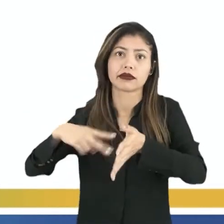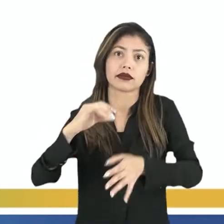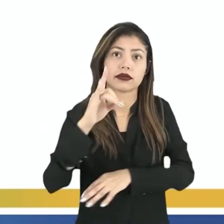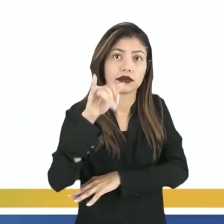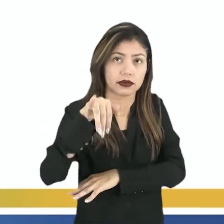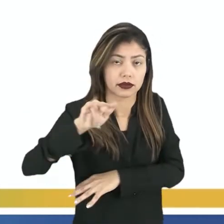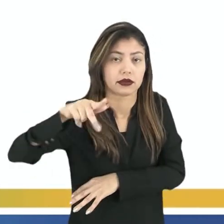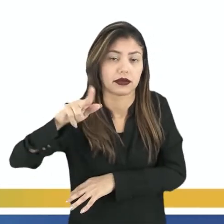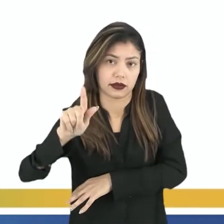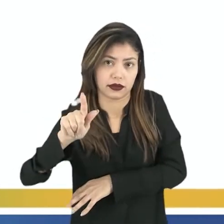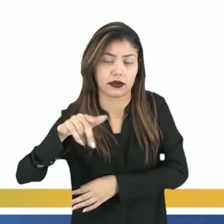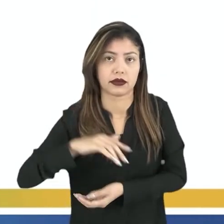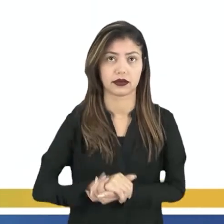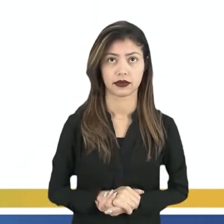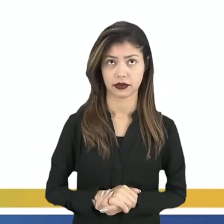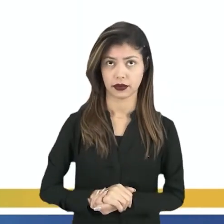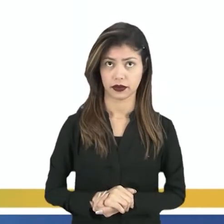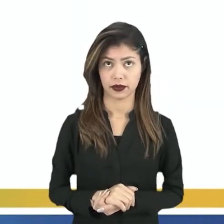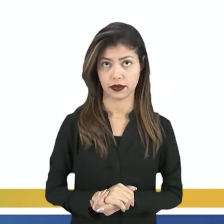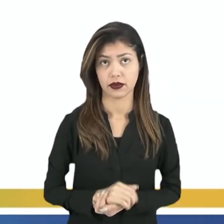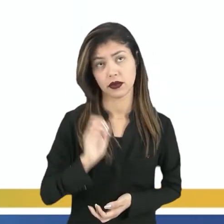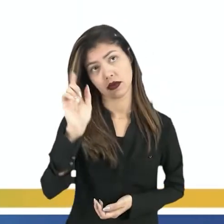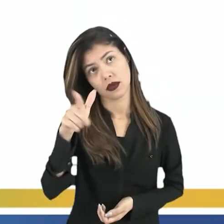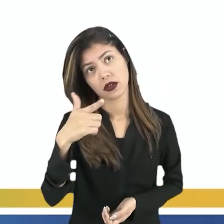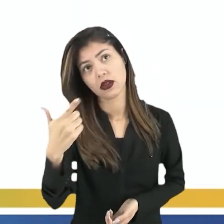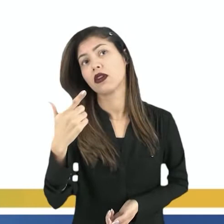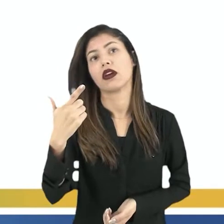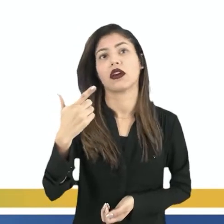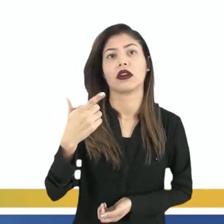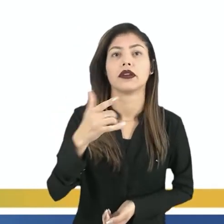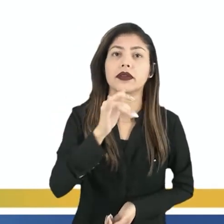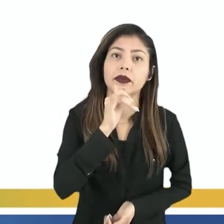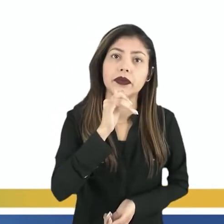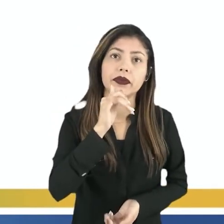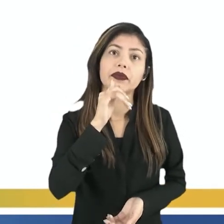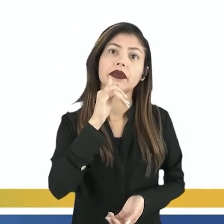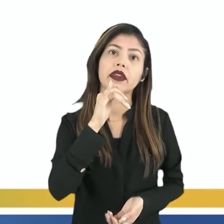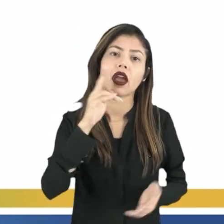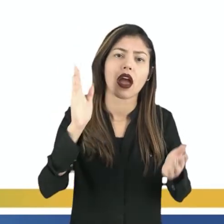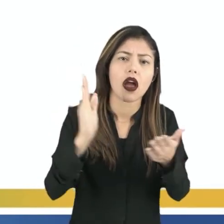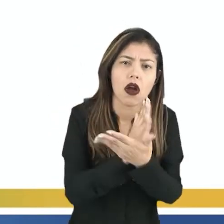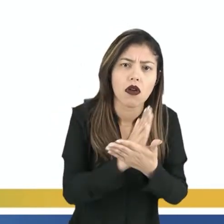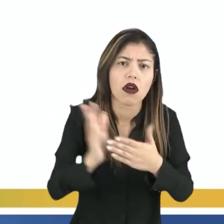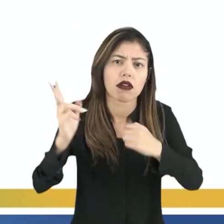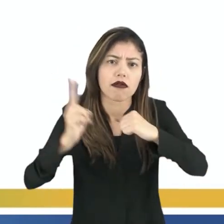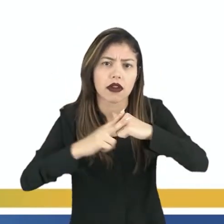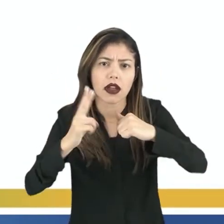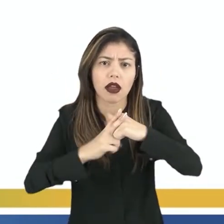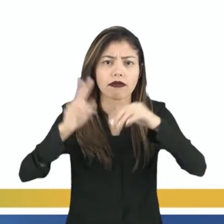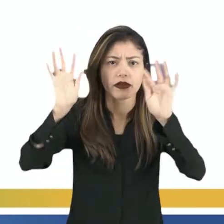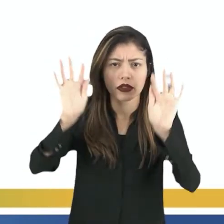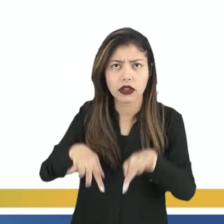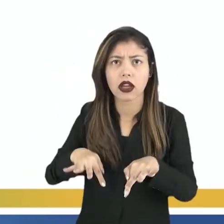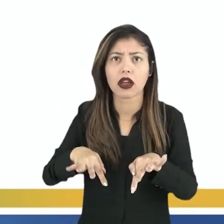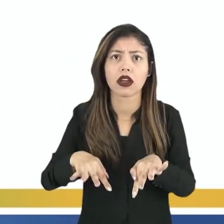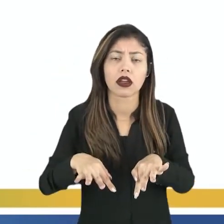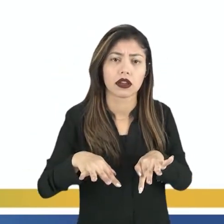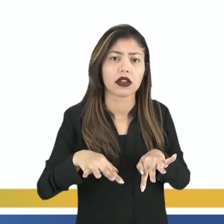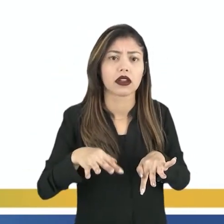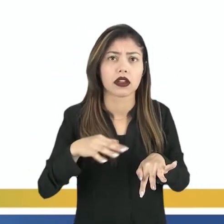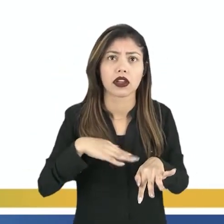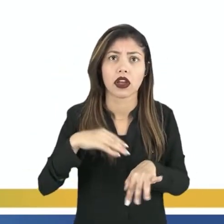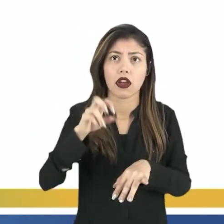dancing, dançando, ok? Outra exceção, alguns verbos, eles terminam em consoante,